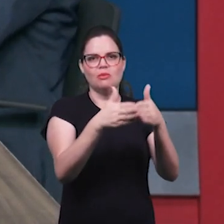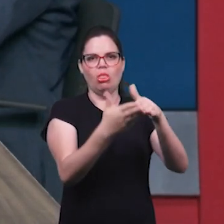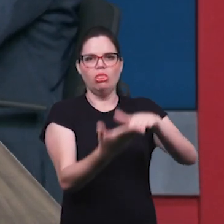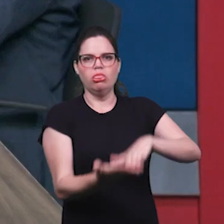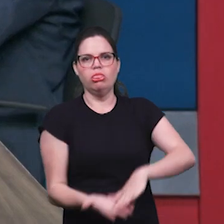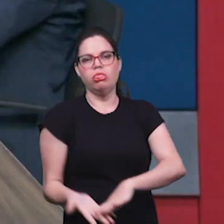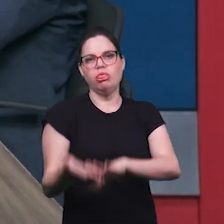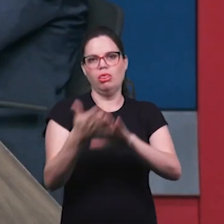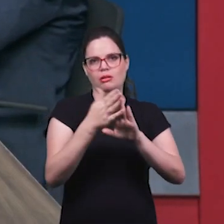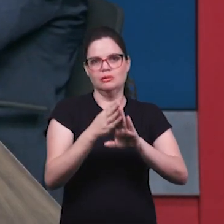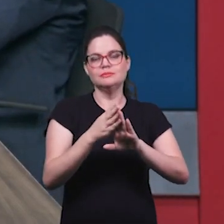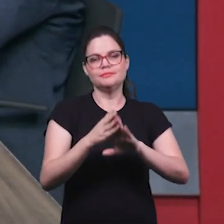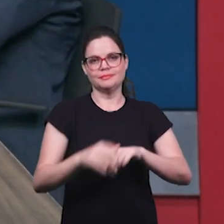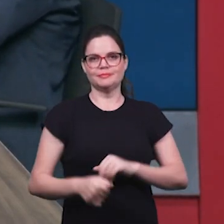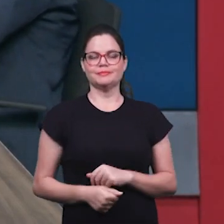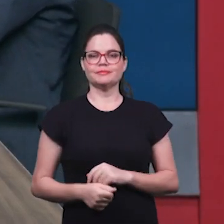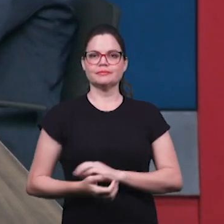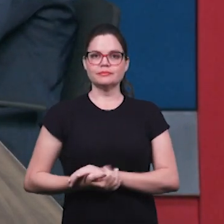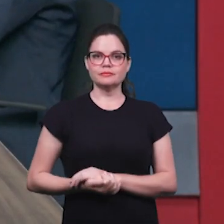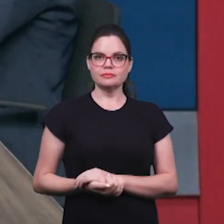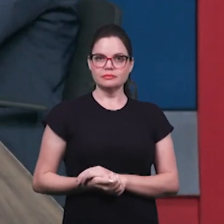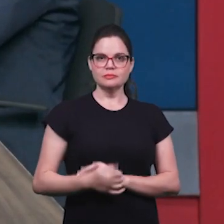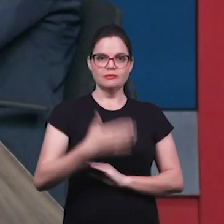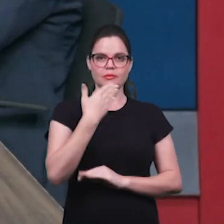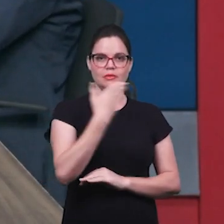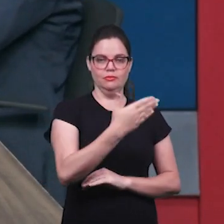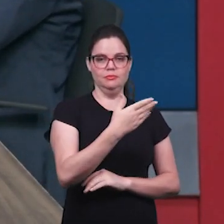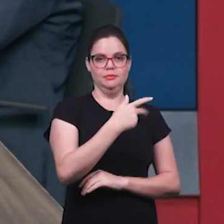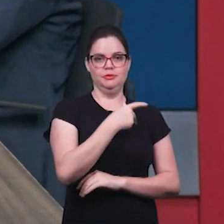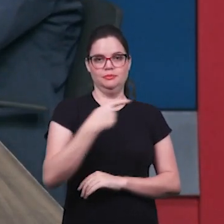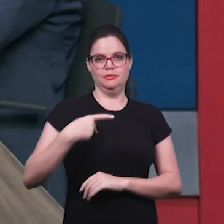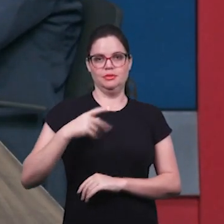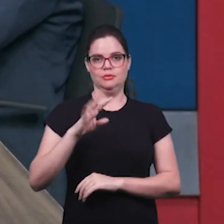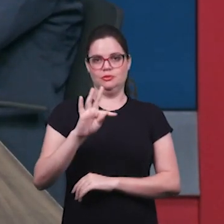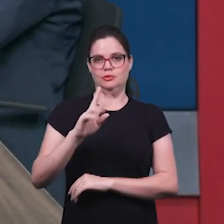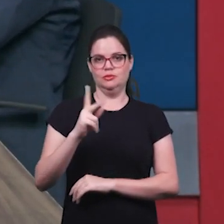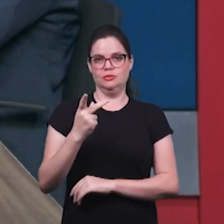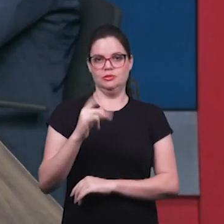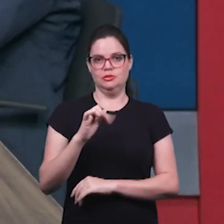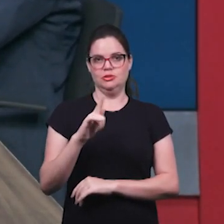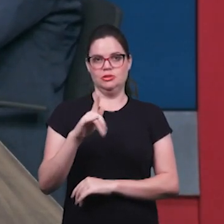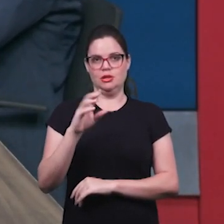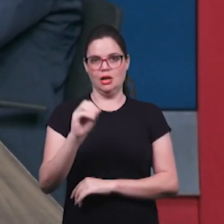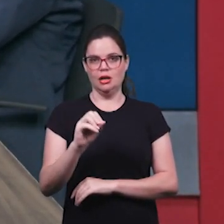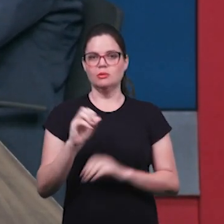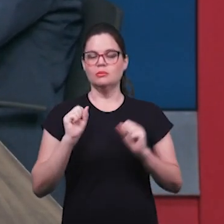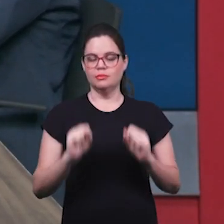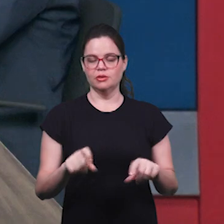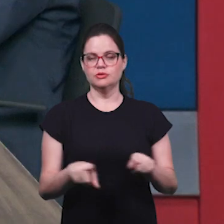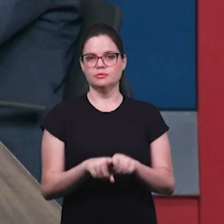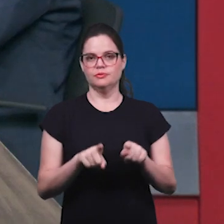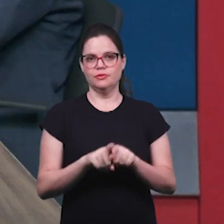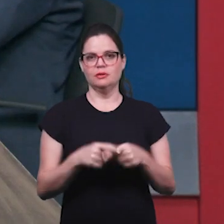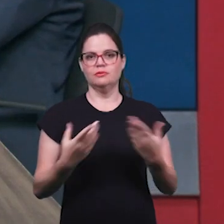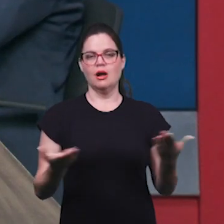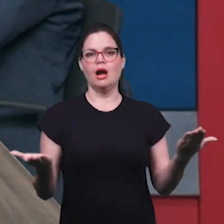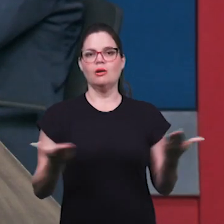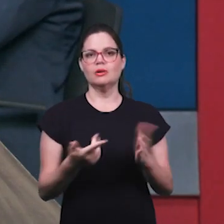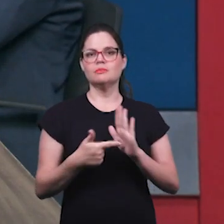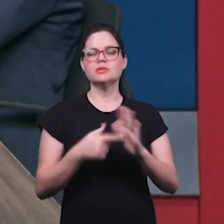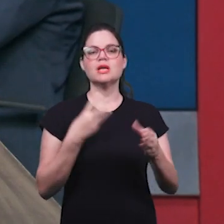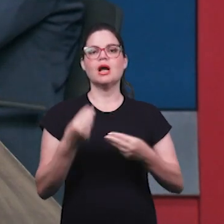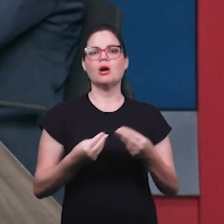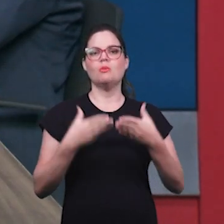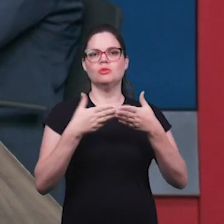Campos possa também fazer aqui algum comentário a respeito desse desequilíbrio dos ecossistemas marinhos, né, que